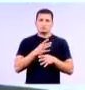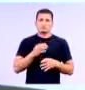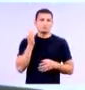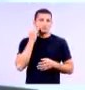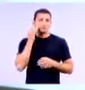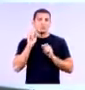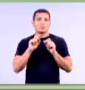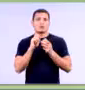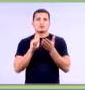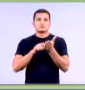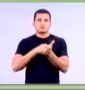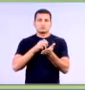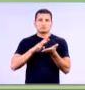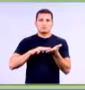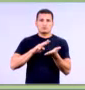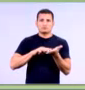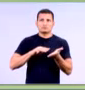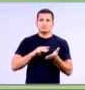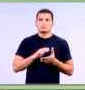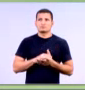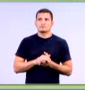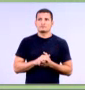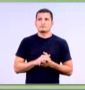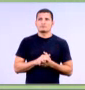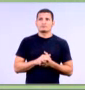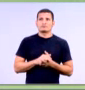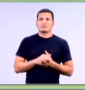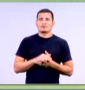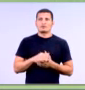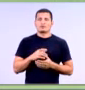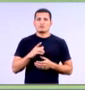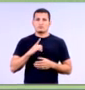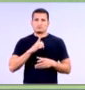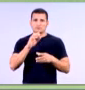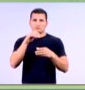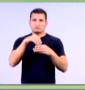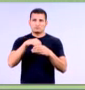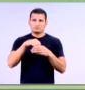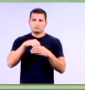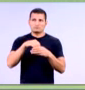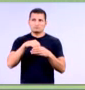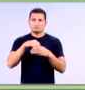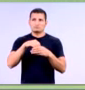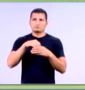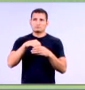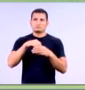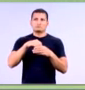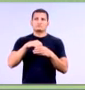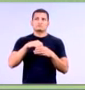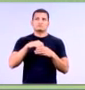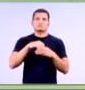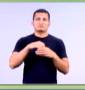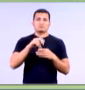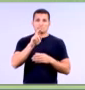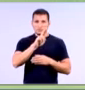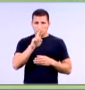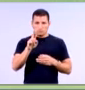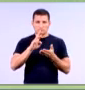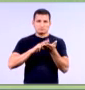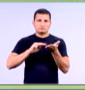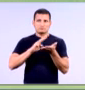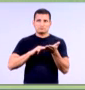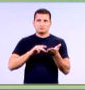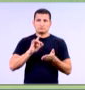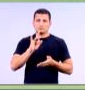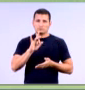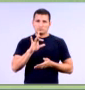assinatura do método? A assinatura do método é composto, tá? A assinatura do método é composto pelo nome do método, quer dizer, apenas